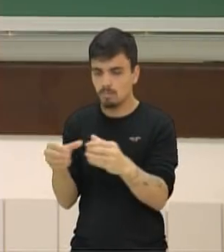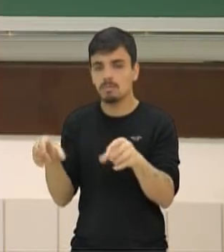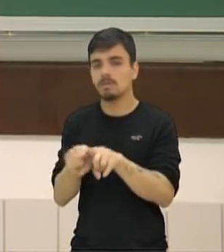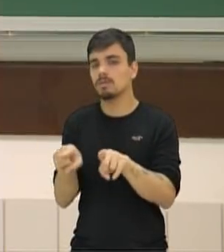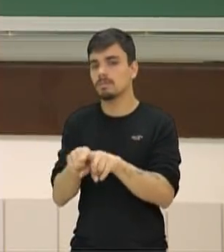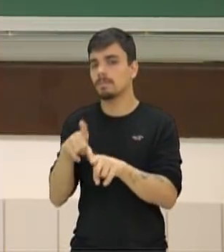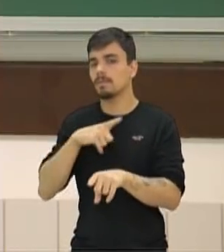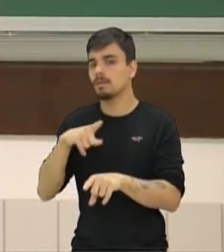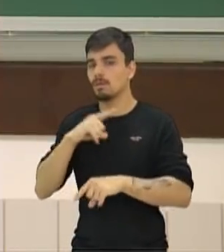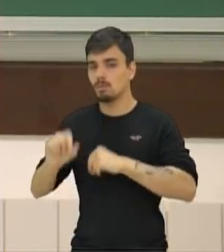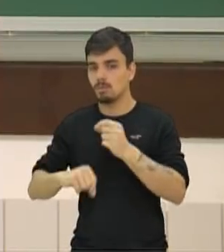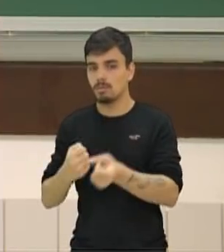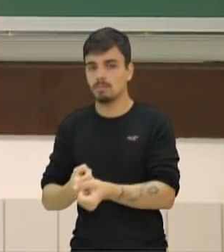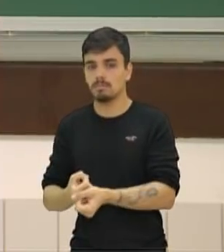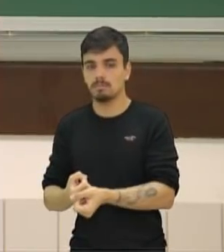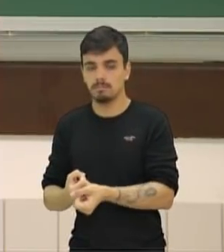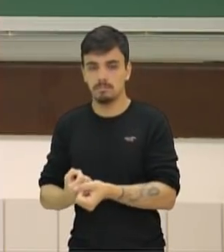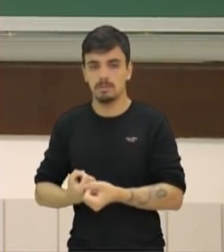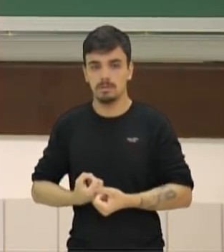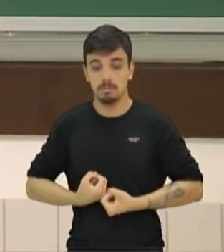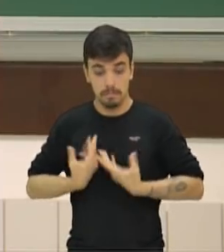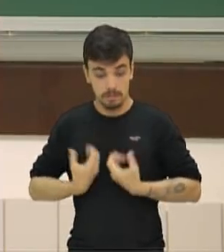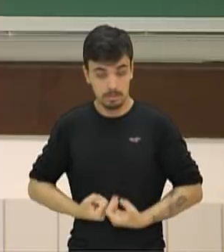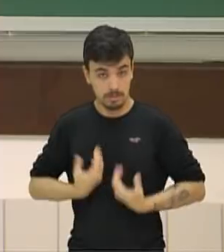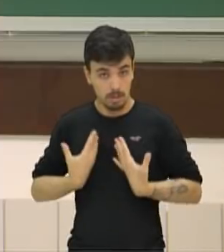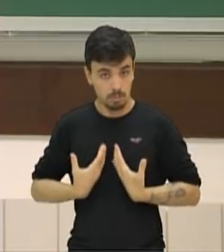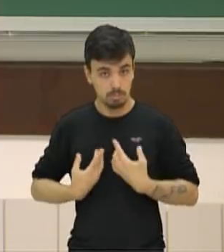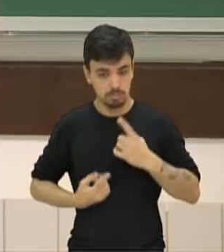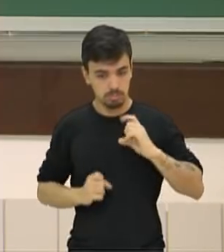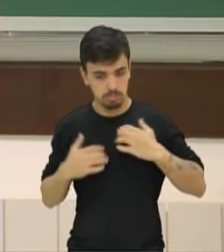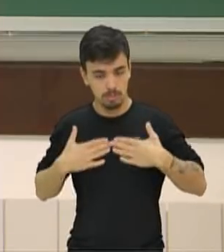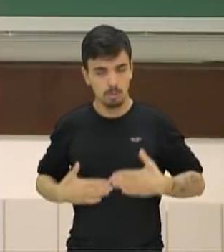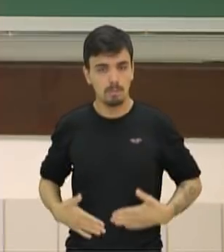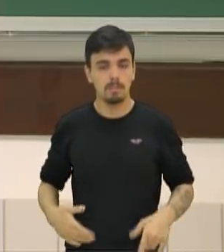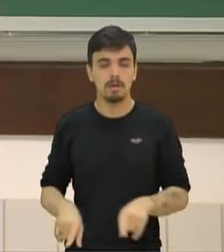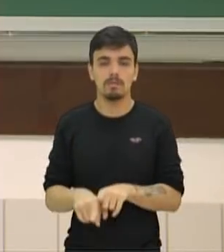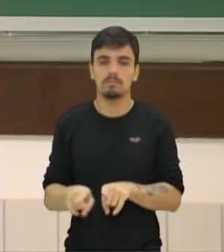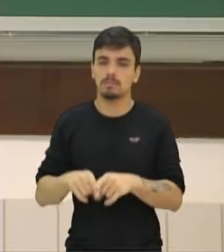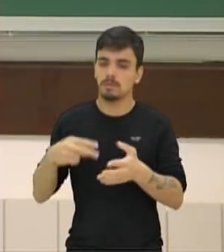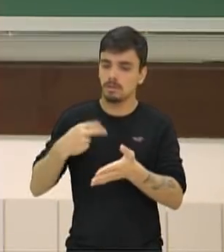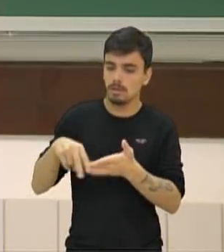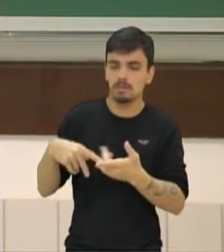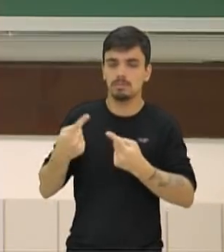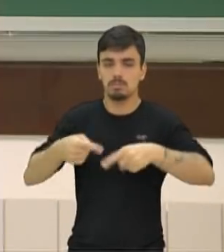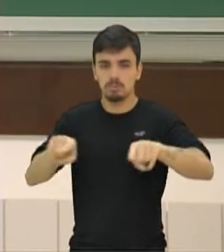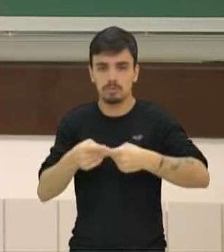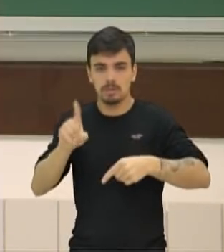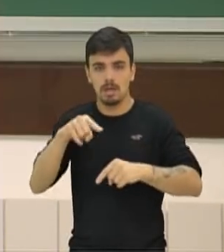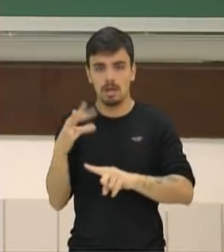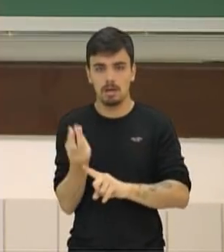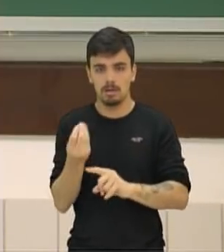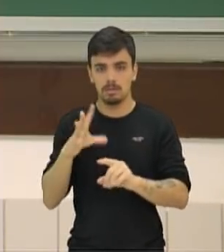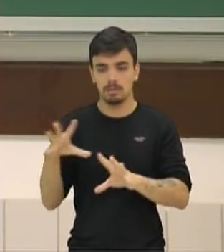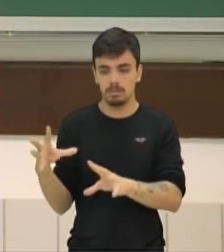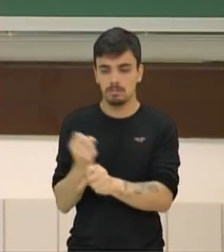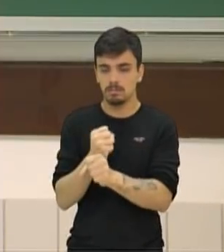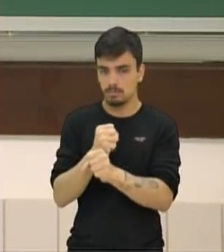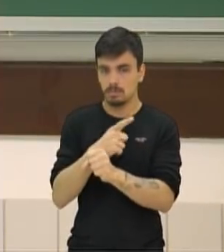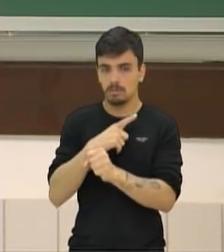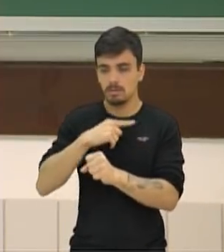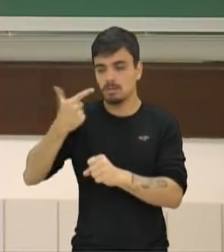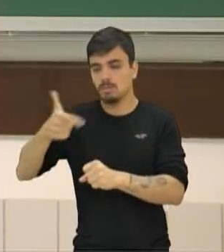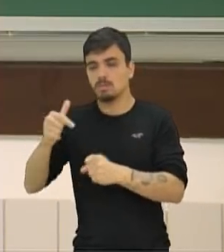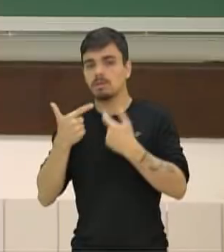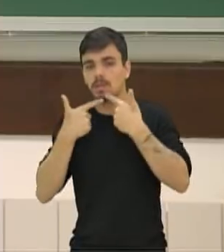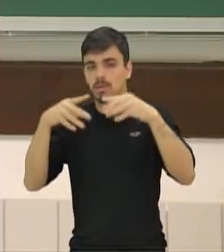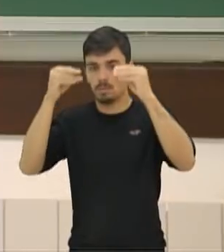ter a expressão corporal, né, o personagem, mas você pode ter dança, pode ter música. É uma arte que acolhe, né, as outras